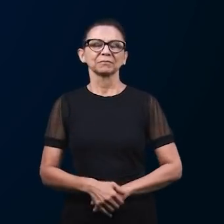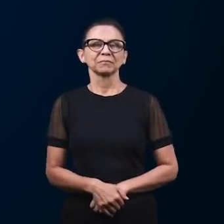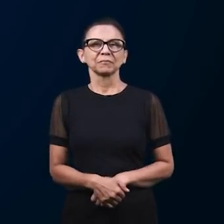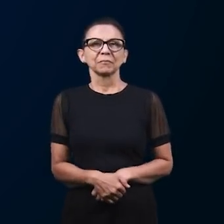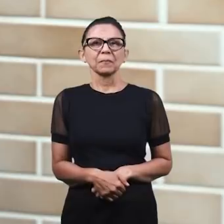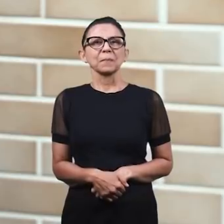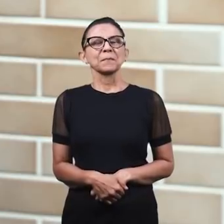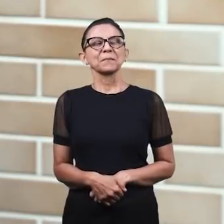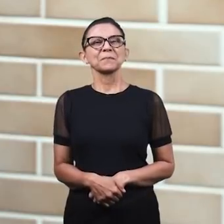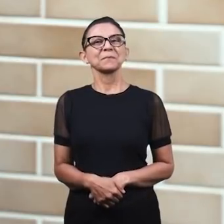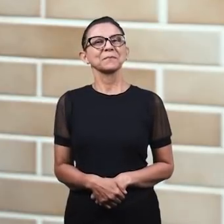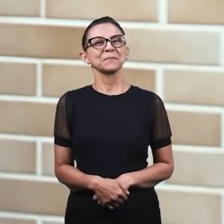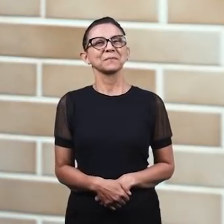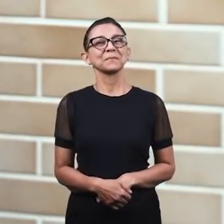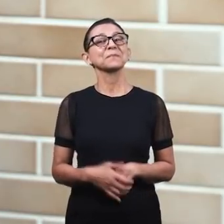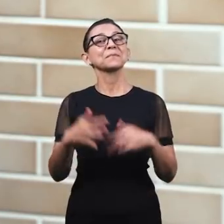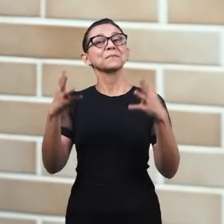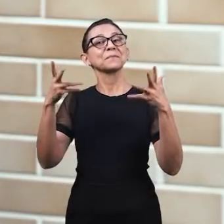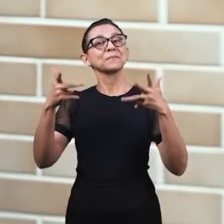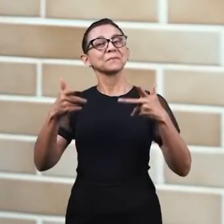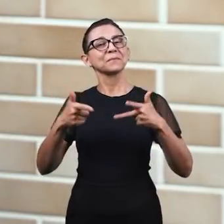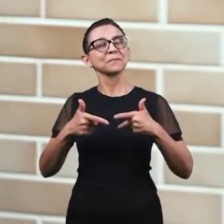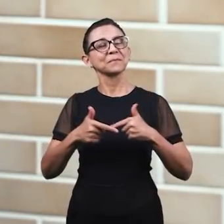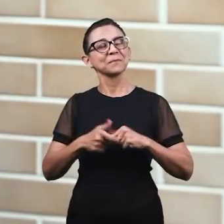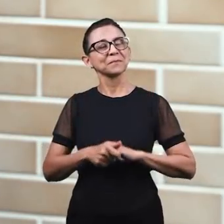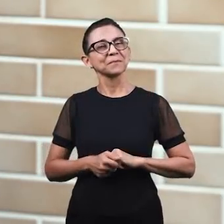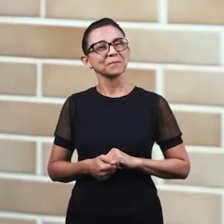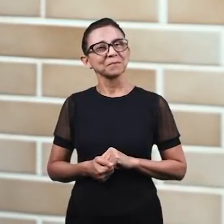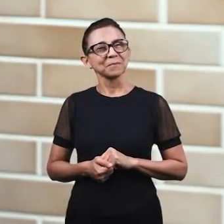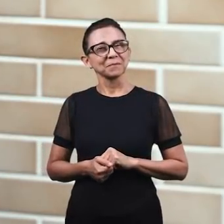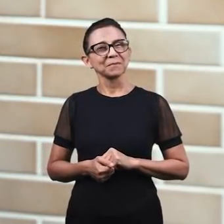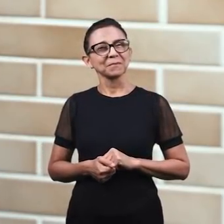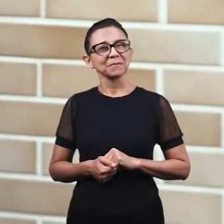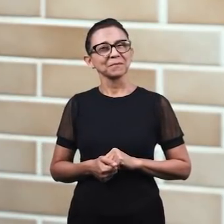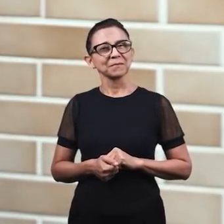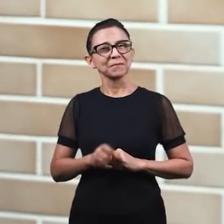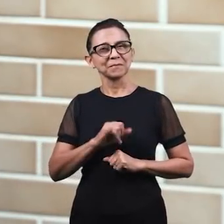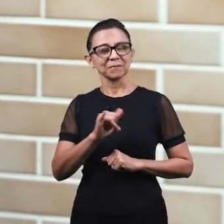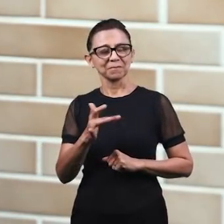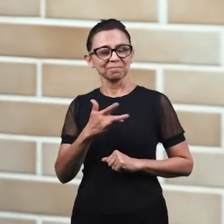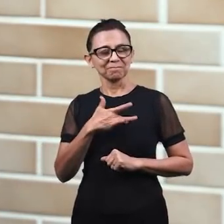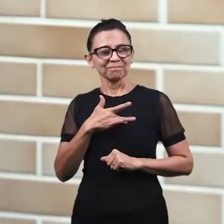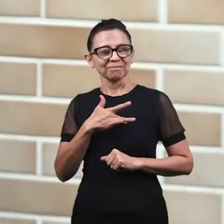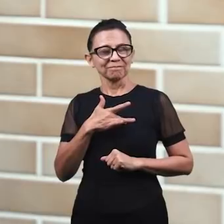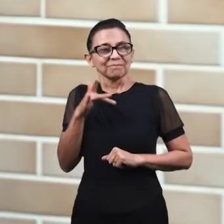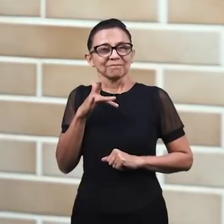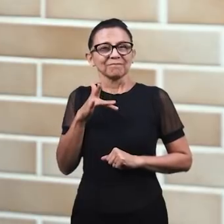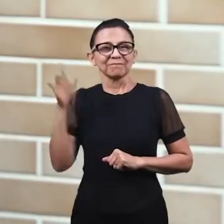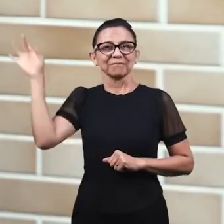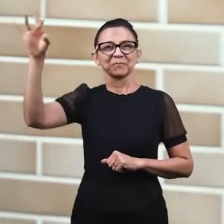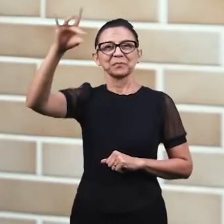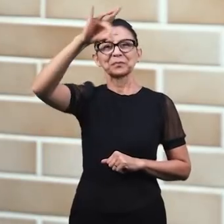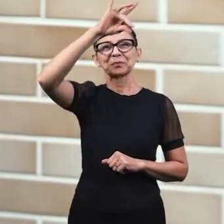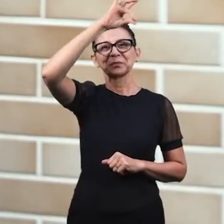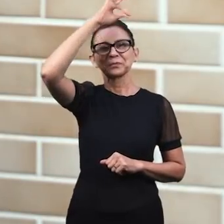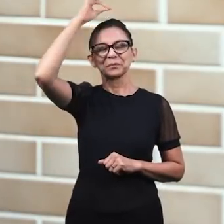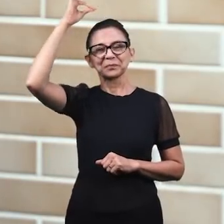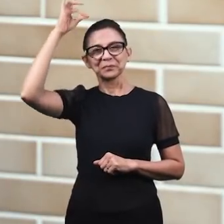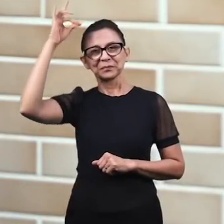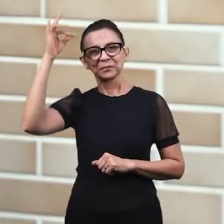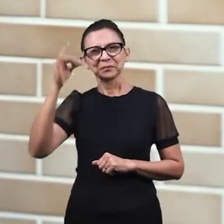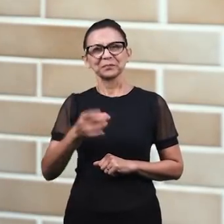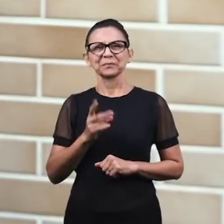Jesus. Meu irmão, que maravilha a sua expressão de sentir-se tocado pelo Espírito Santo